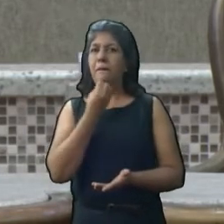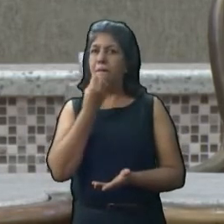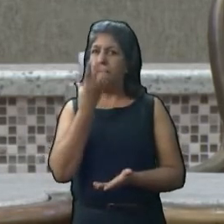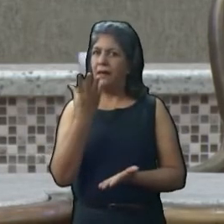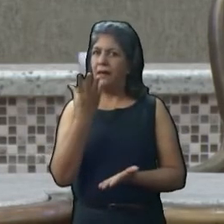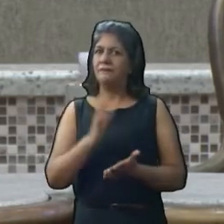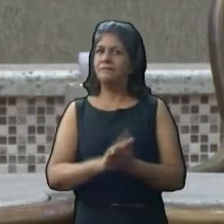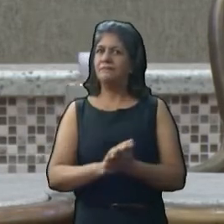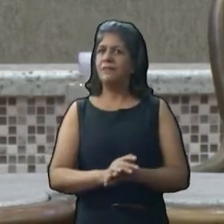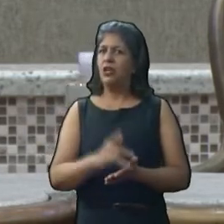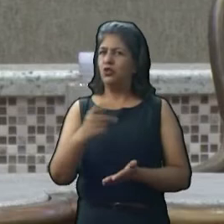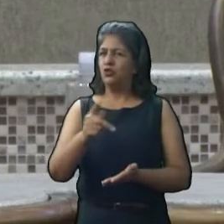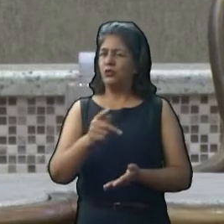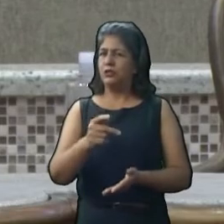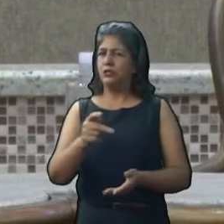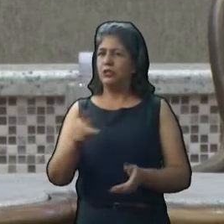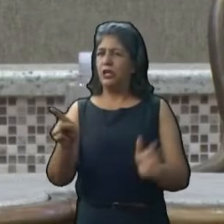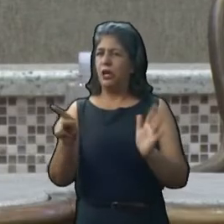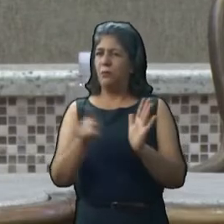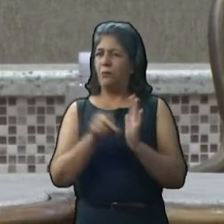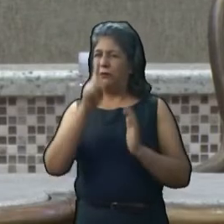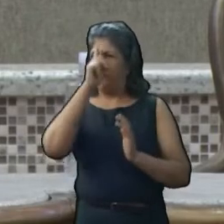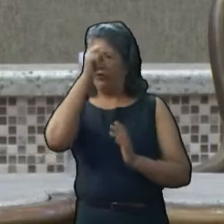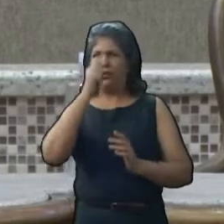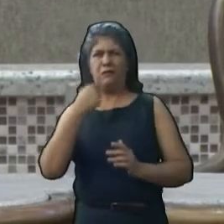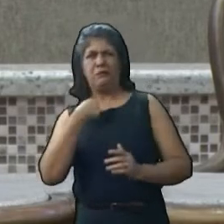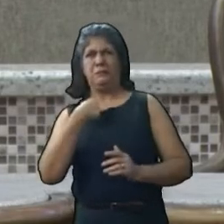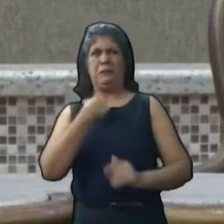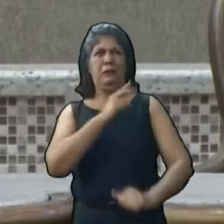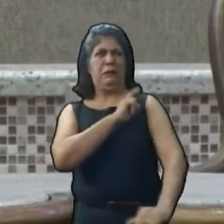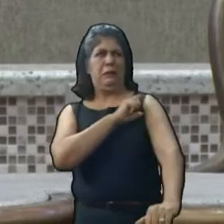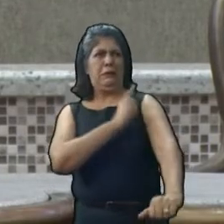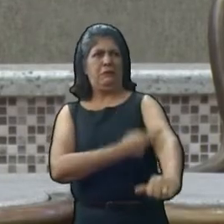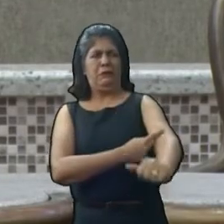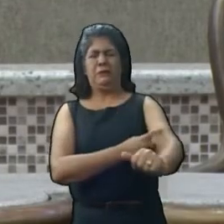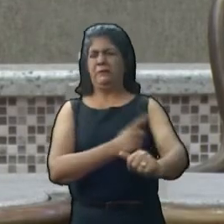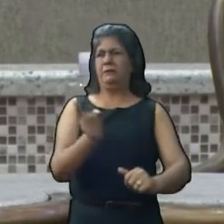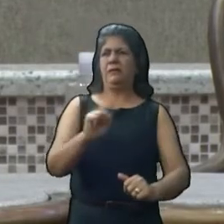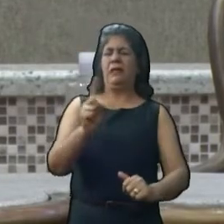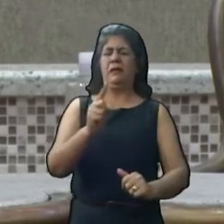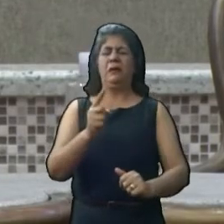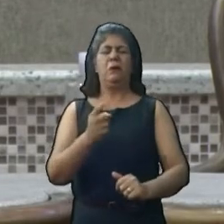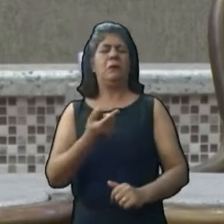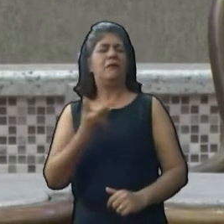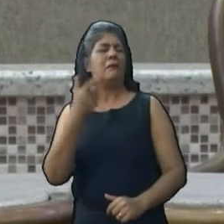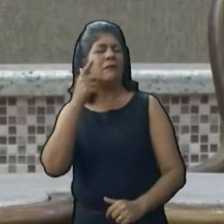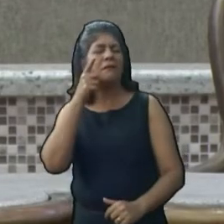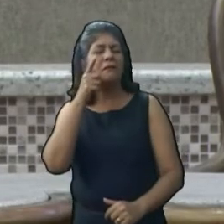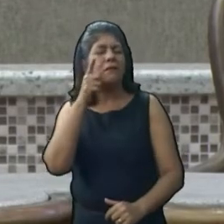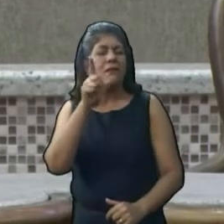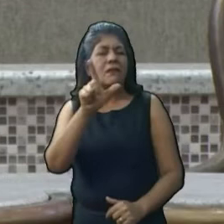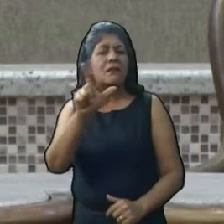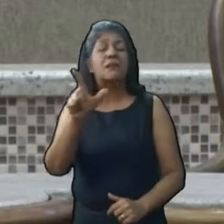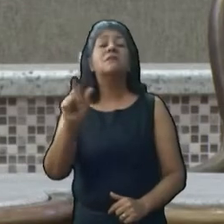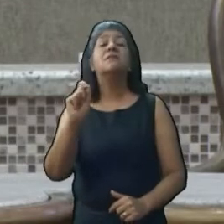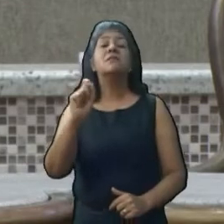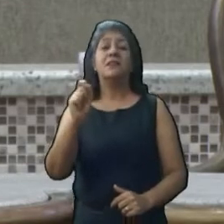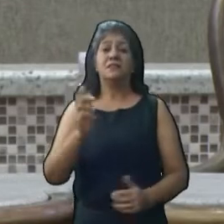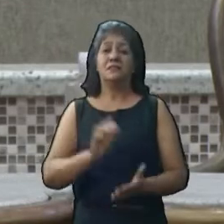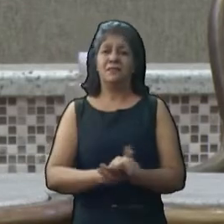próprias forças você não dá conta de caminhar de enfrentar as vicissitudes da vida